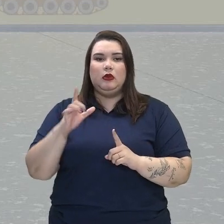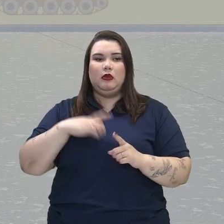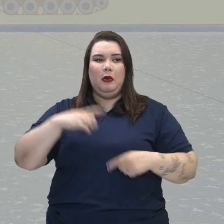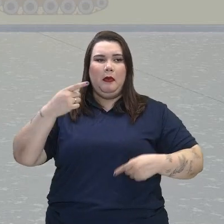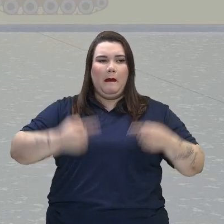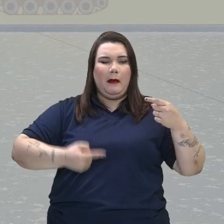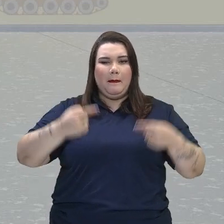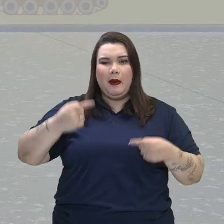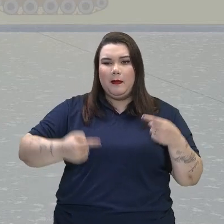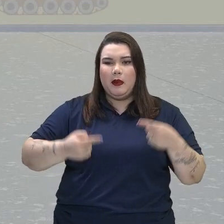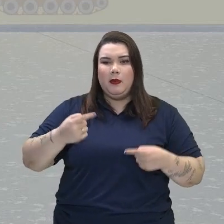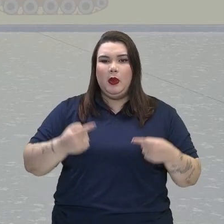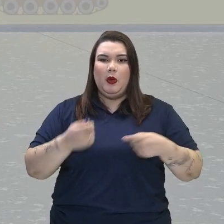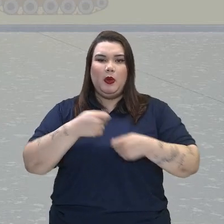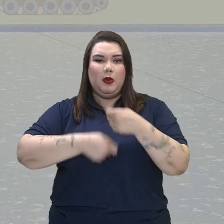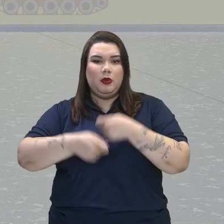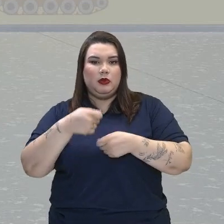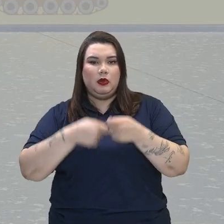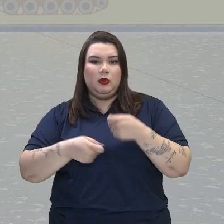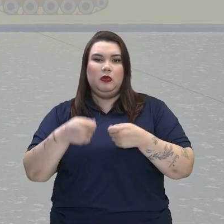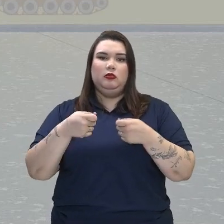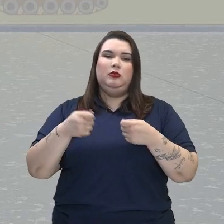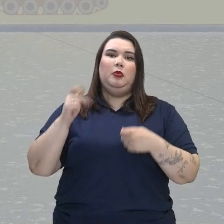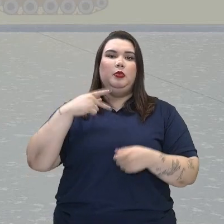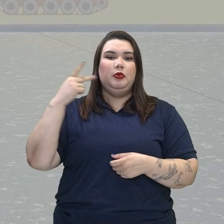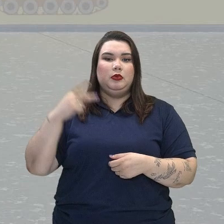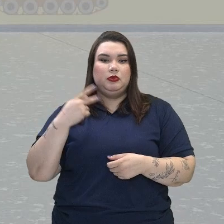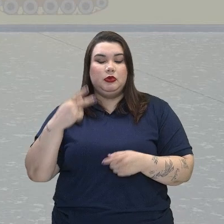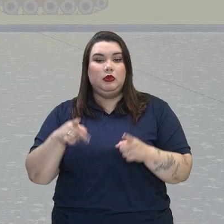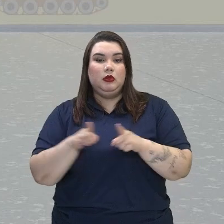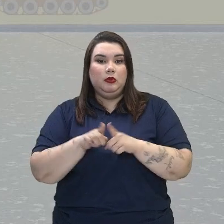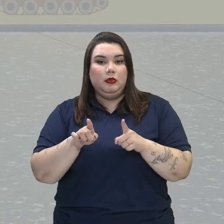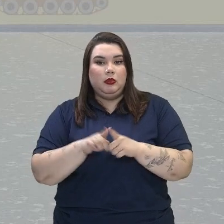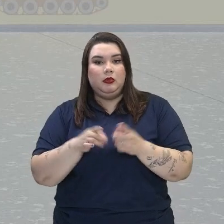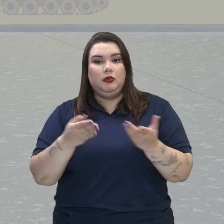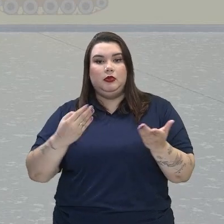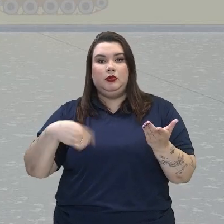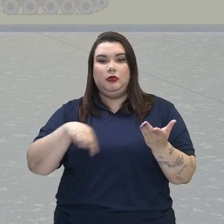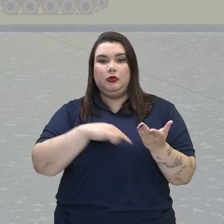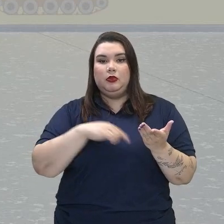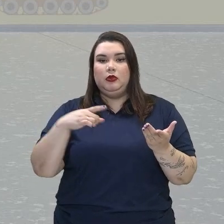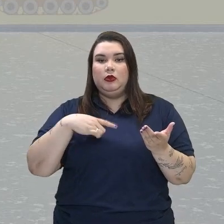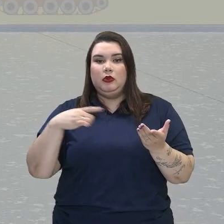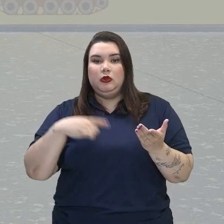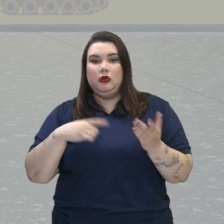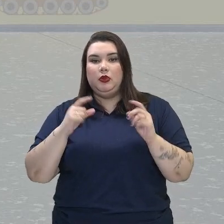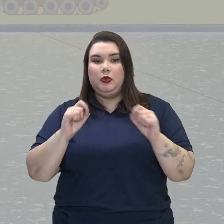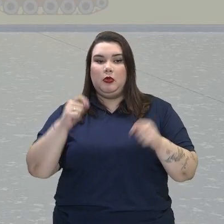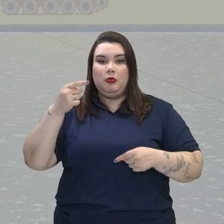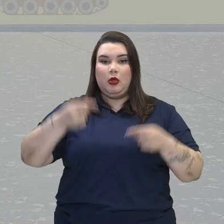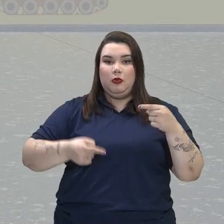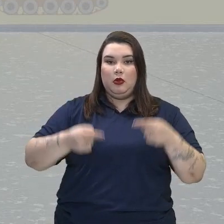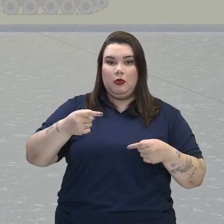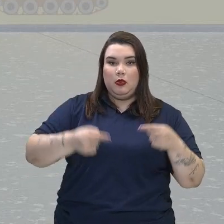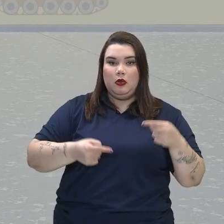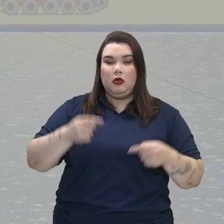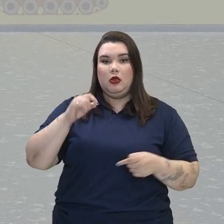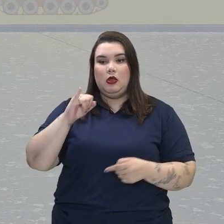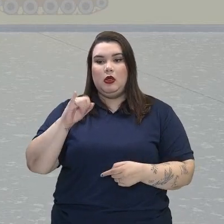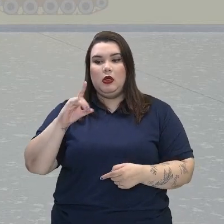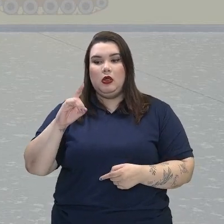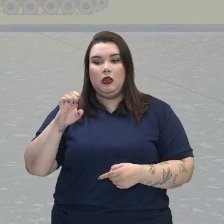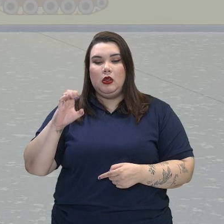disputa, não só econômica, militar e política também, a gente vai ter uma disputa ideológica muito